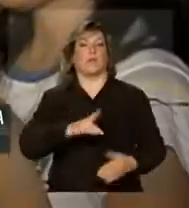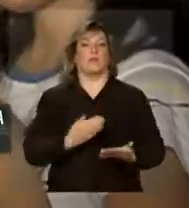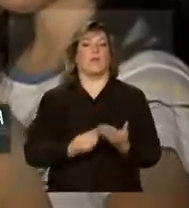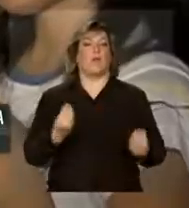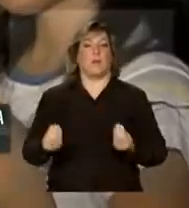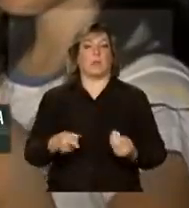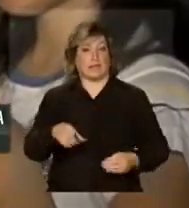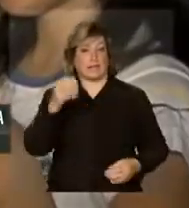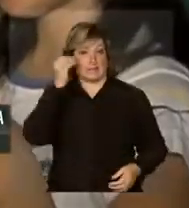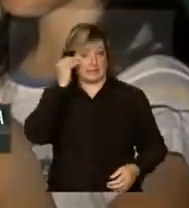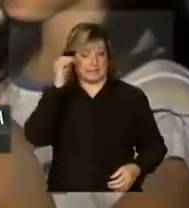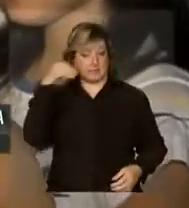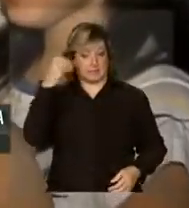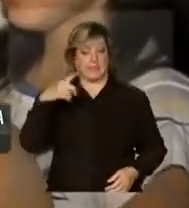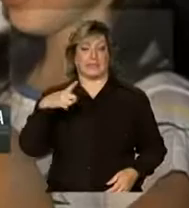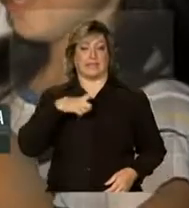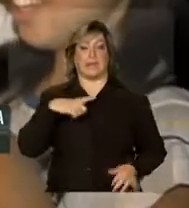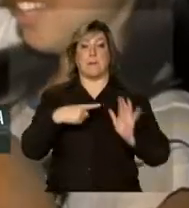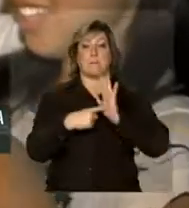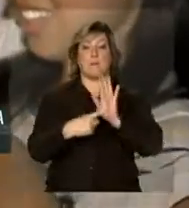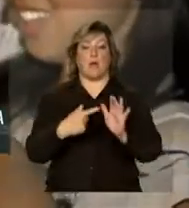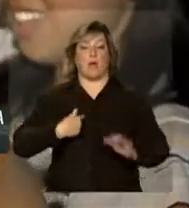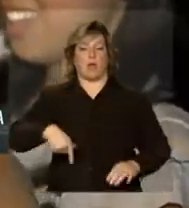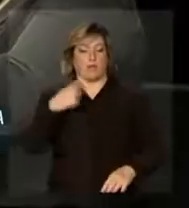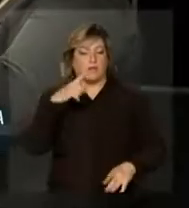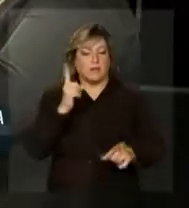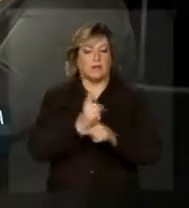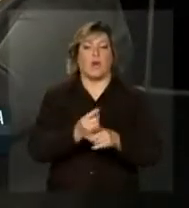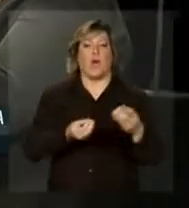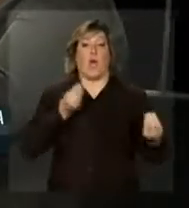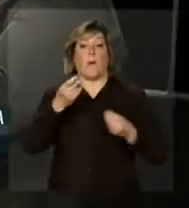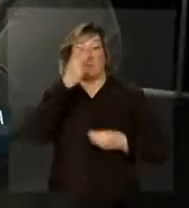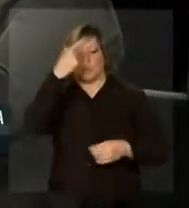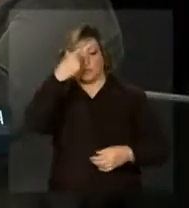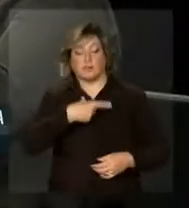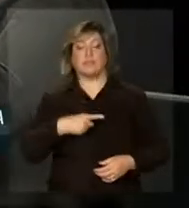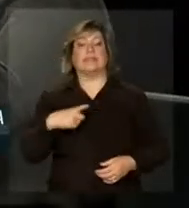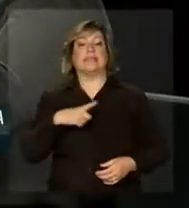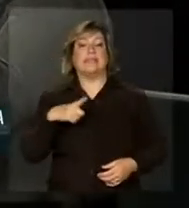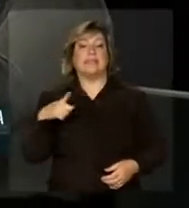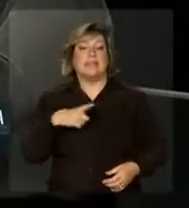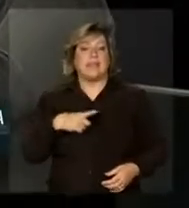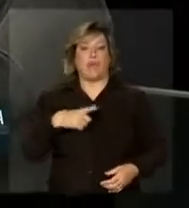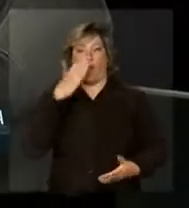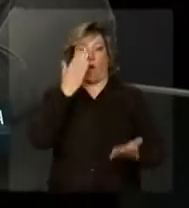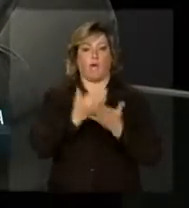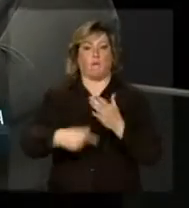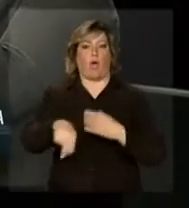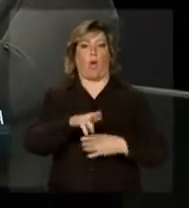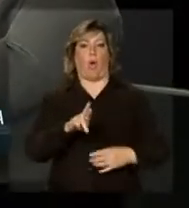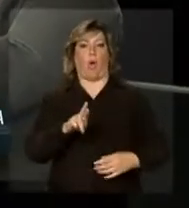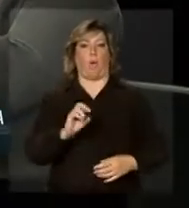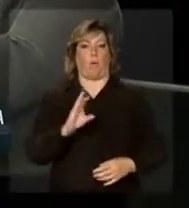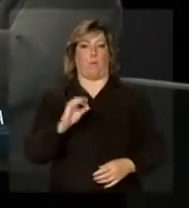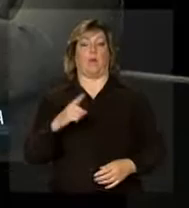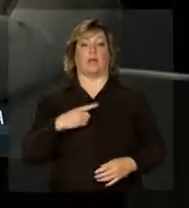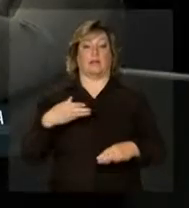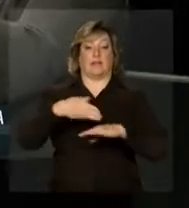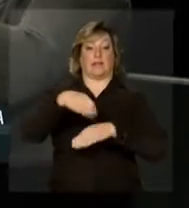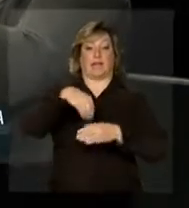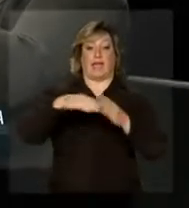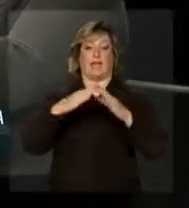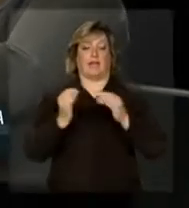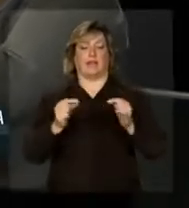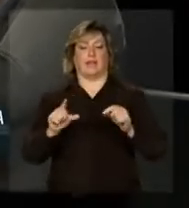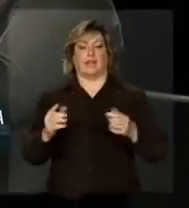experimentos tem mostrado pra gente como os humanos têm confiança nos robôs Então para que os robôs entre na nossa casa né e executa